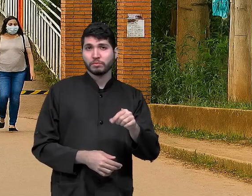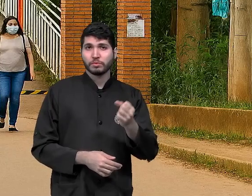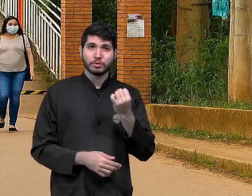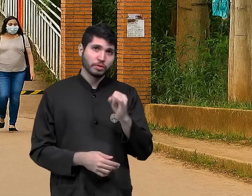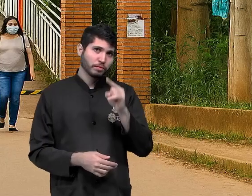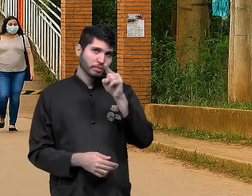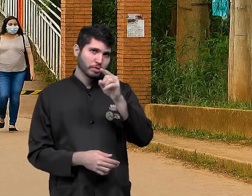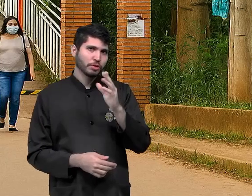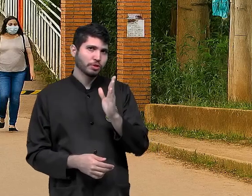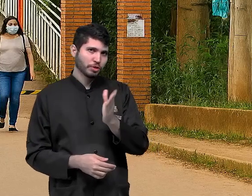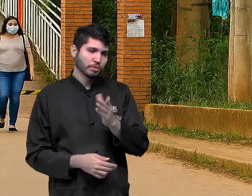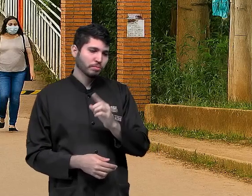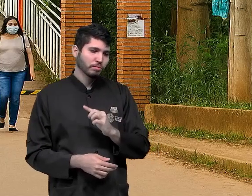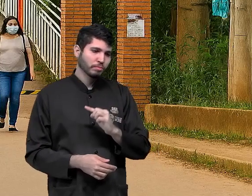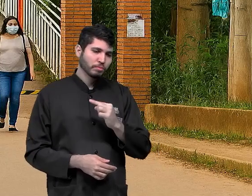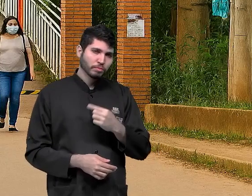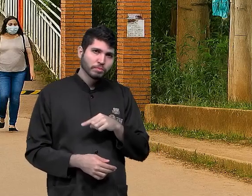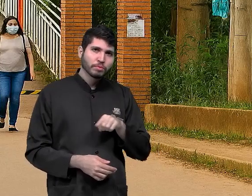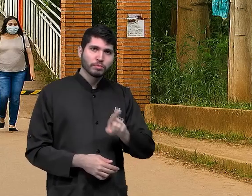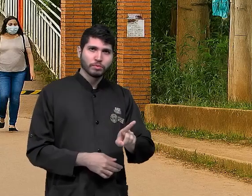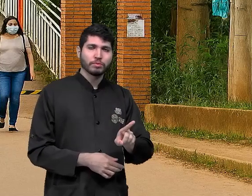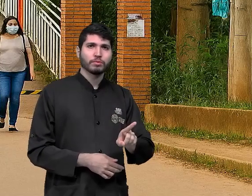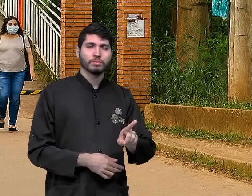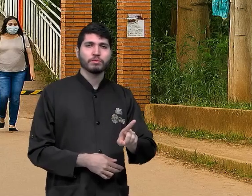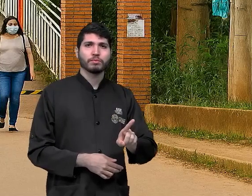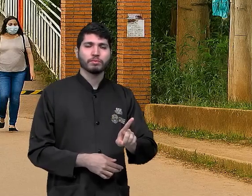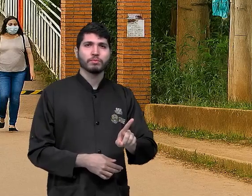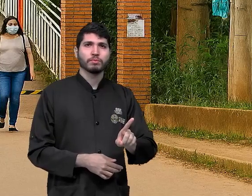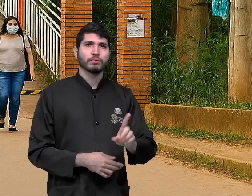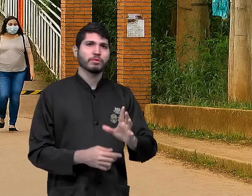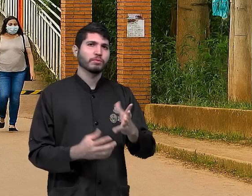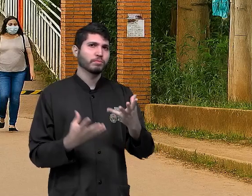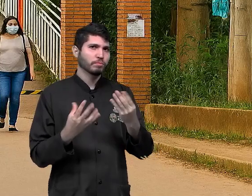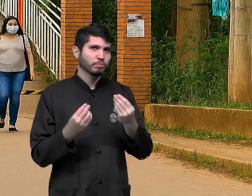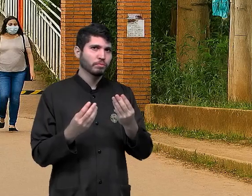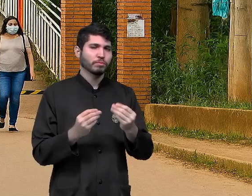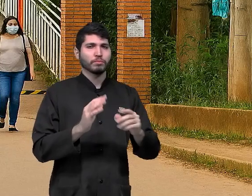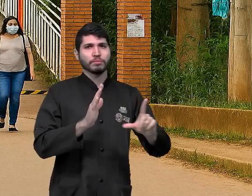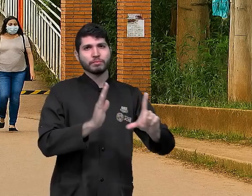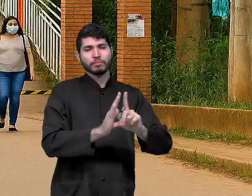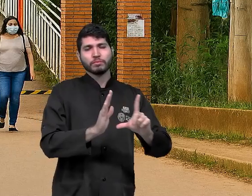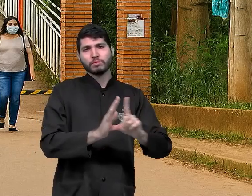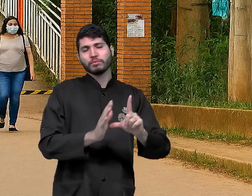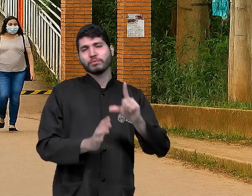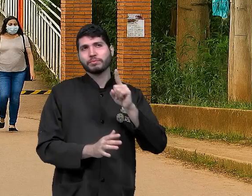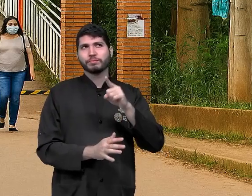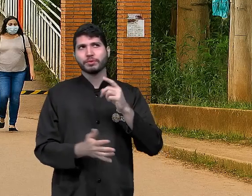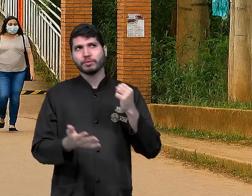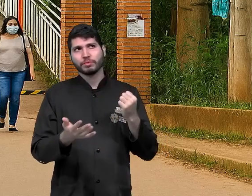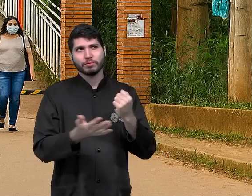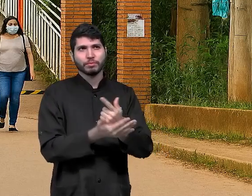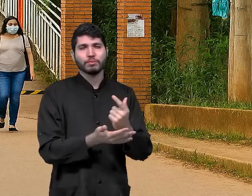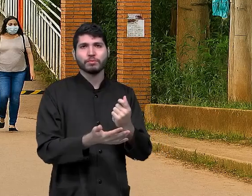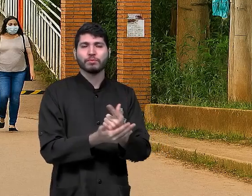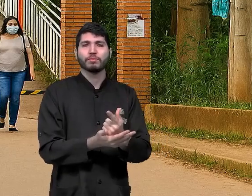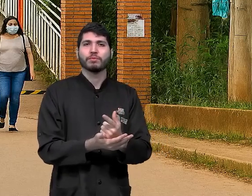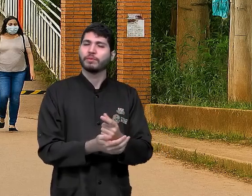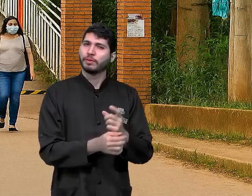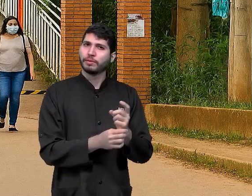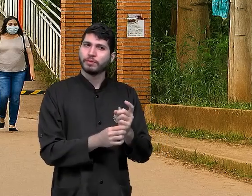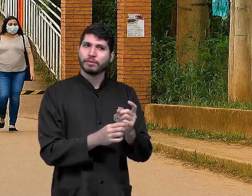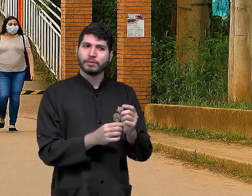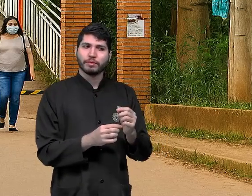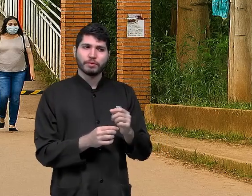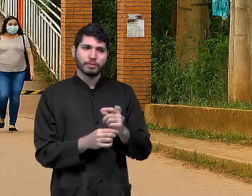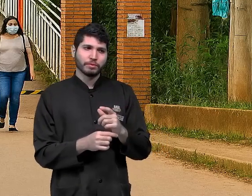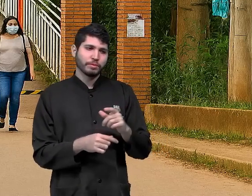lojas, né, muitas tendas. É um local de constante, você vai para comprar, vai fazer relações comerciais. Então as pessoas